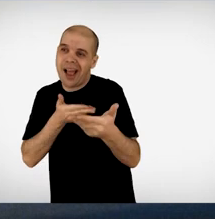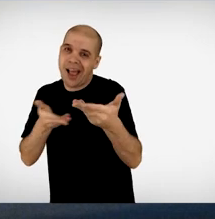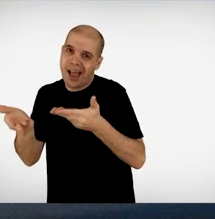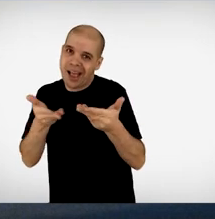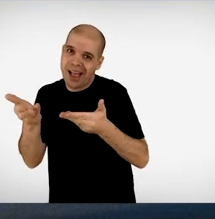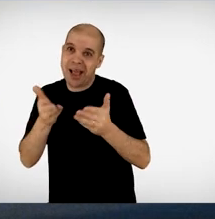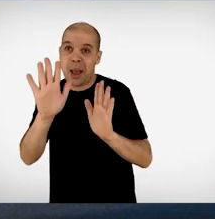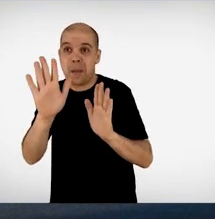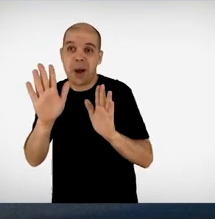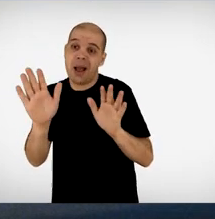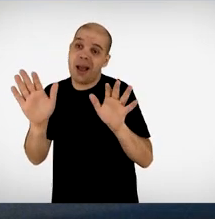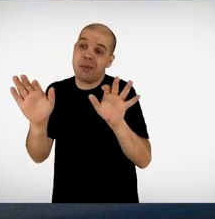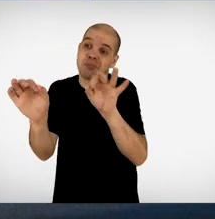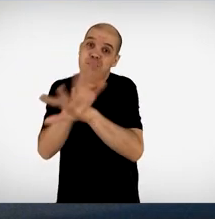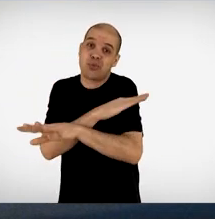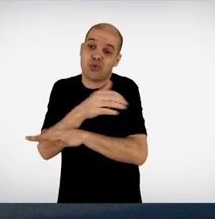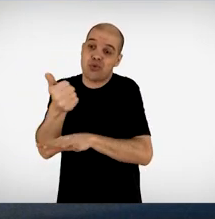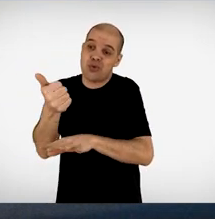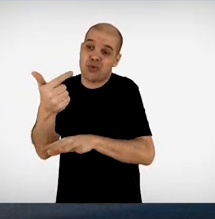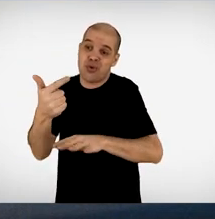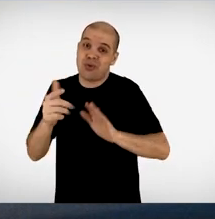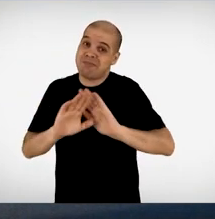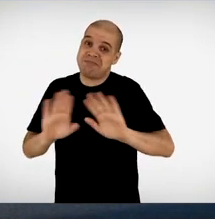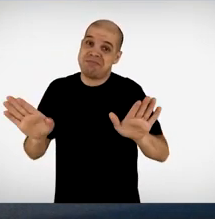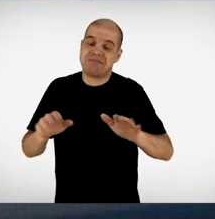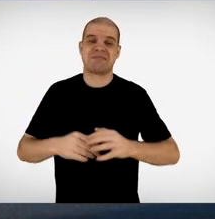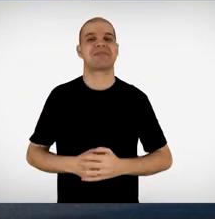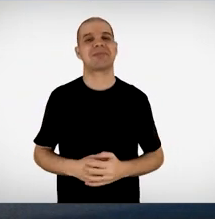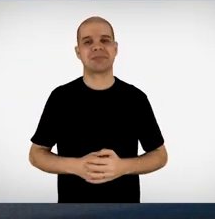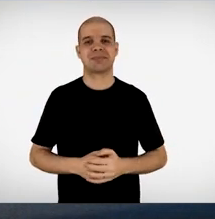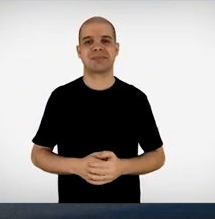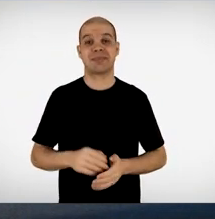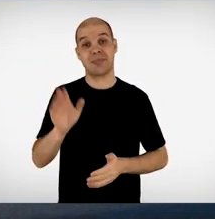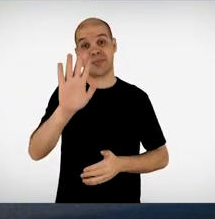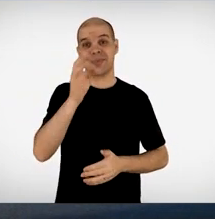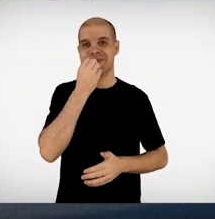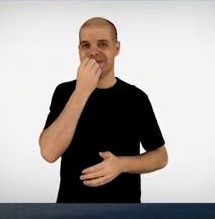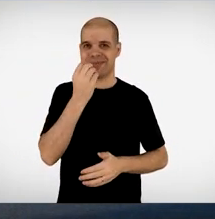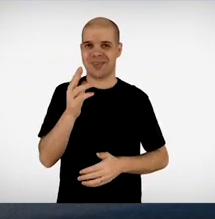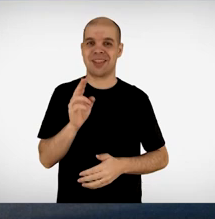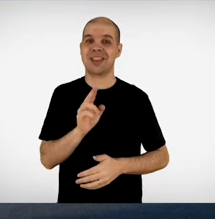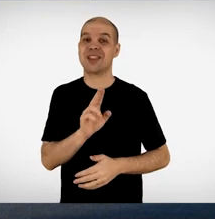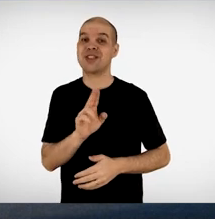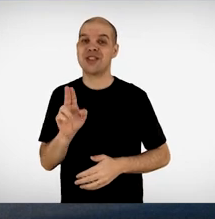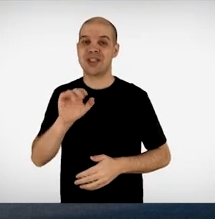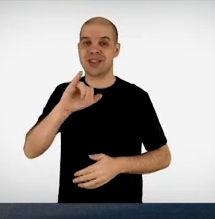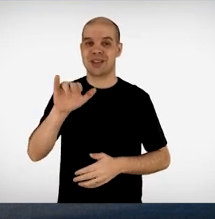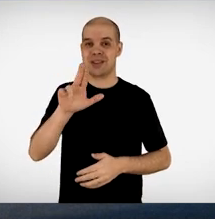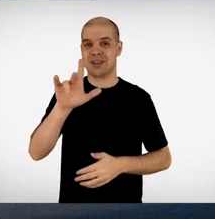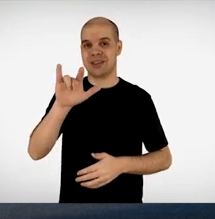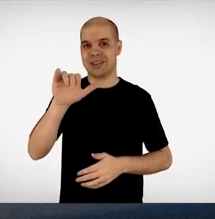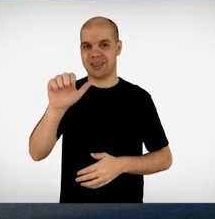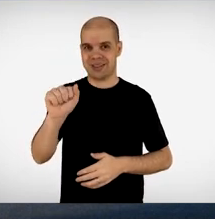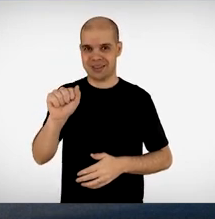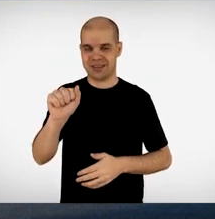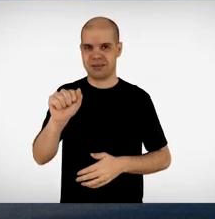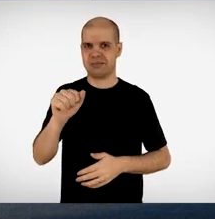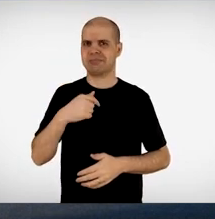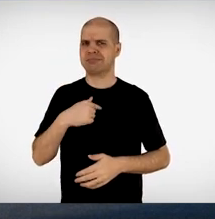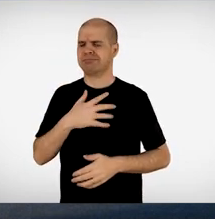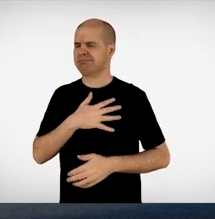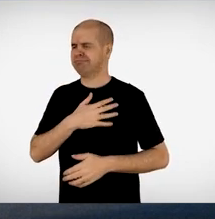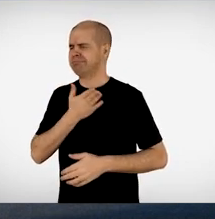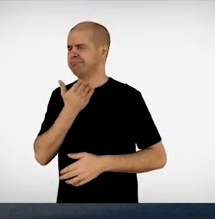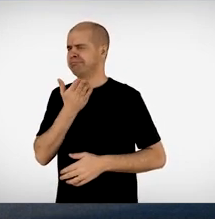Oi, boa noite. De máscara fica ruim? Não. Não, então tá bom. Oi, gente, boa noite. Meu nome é Júlia. E, para provar que eu sou fã